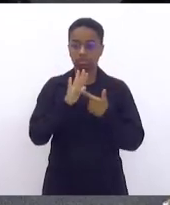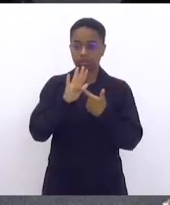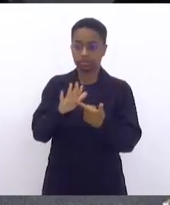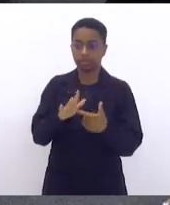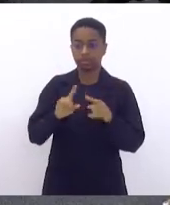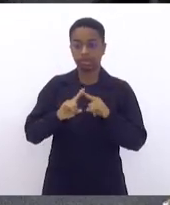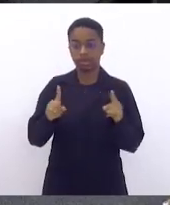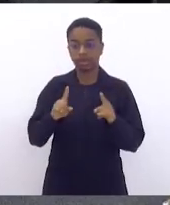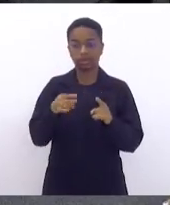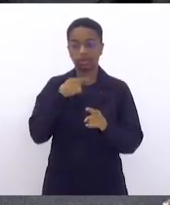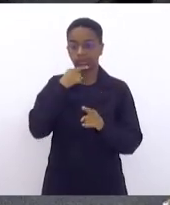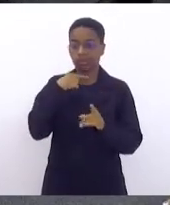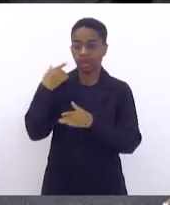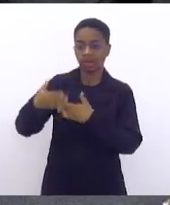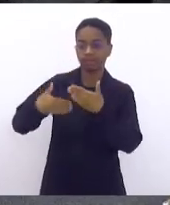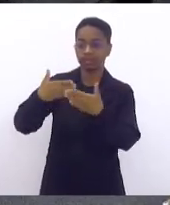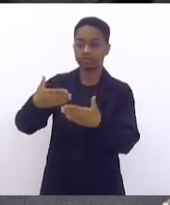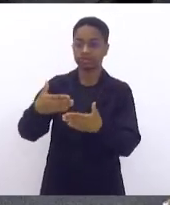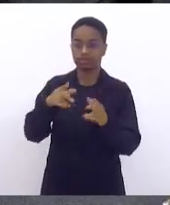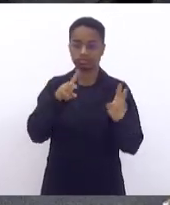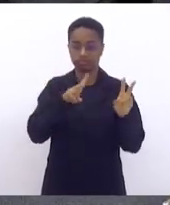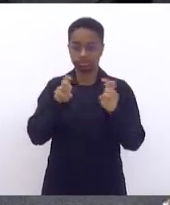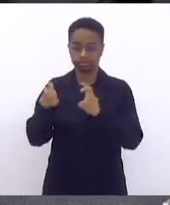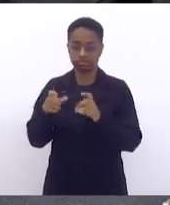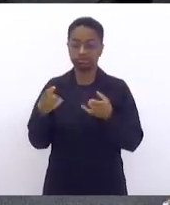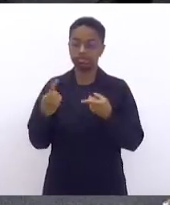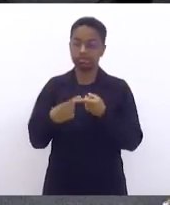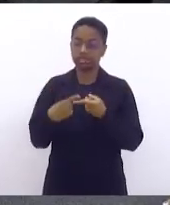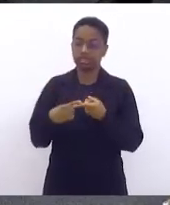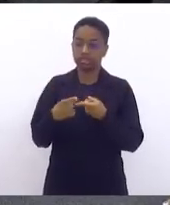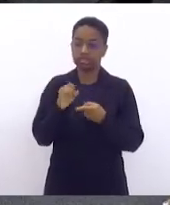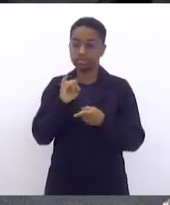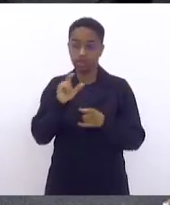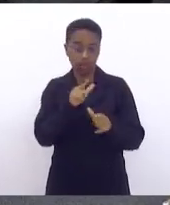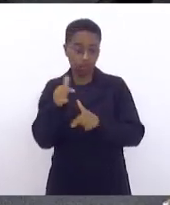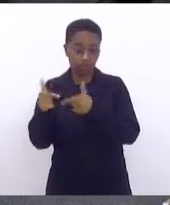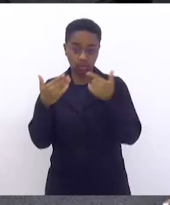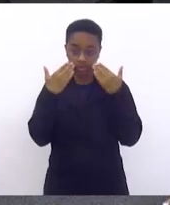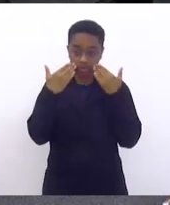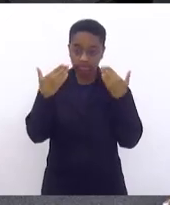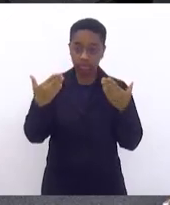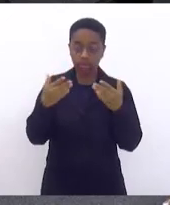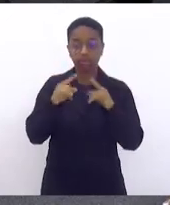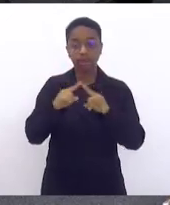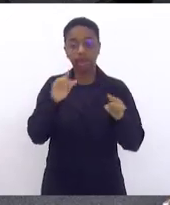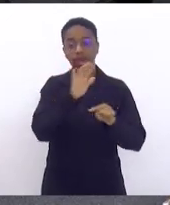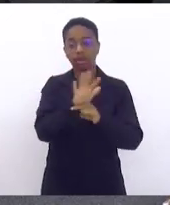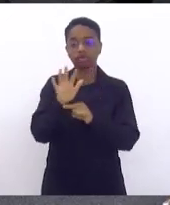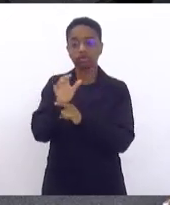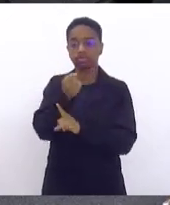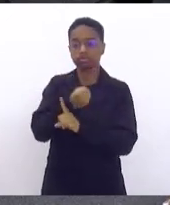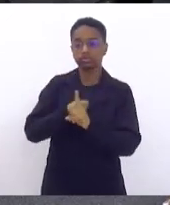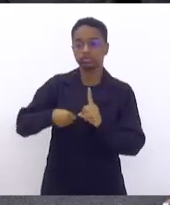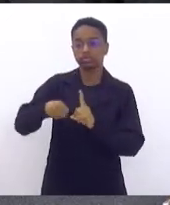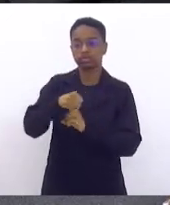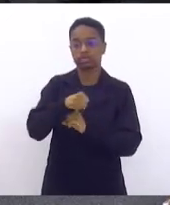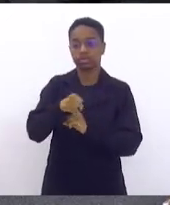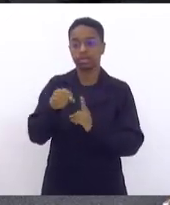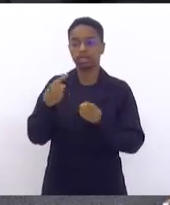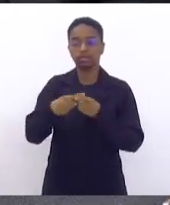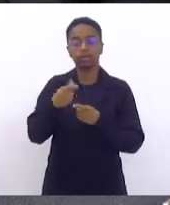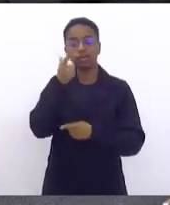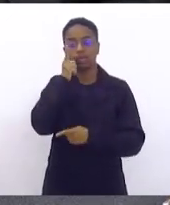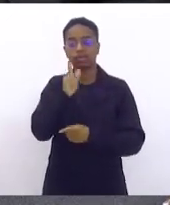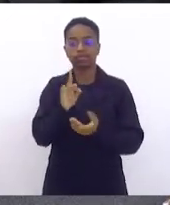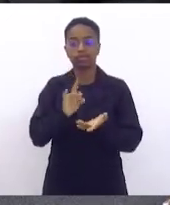não fazem avançar o processo. Outras se expõem, como vocês fizeram, e vão ajudar a sociedade a se dar